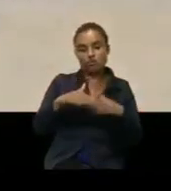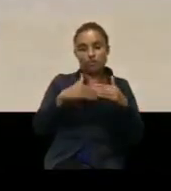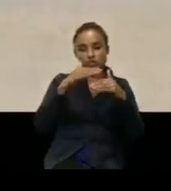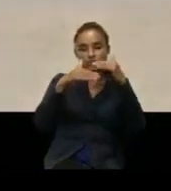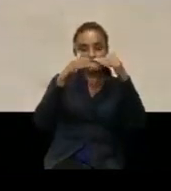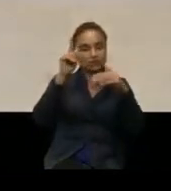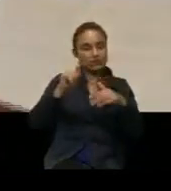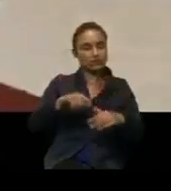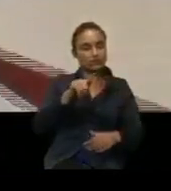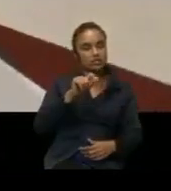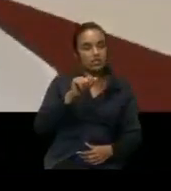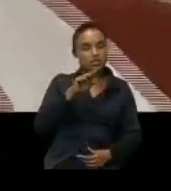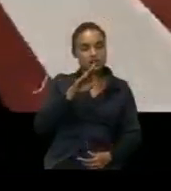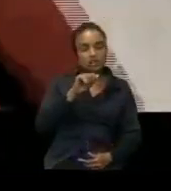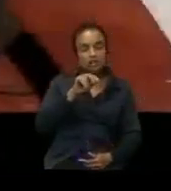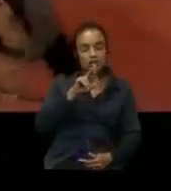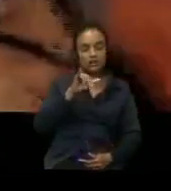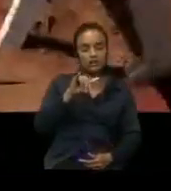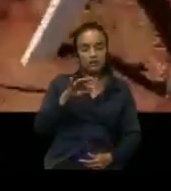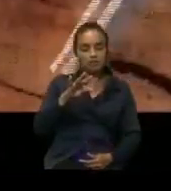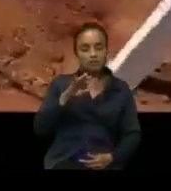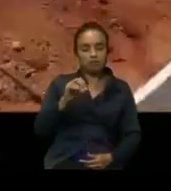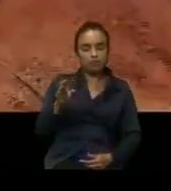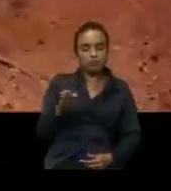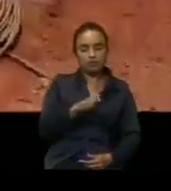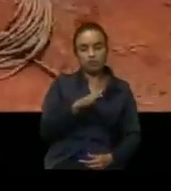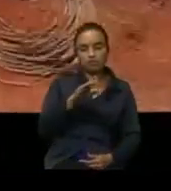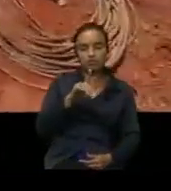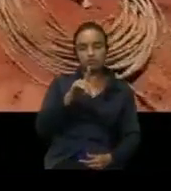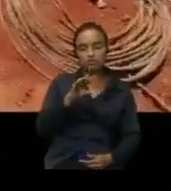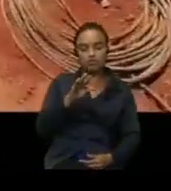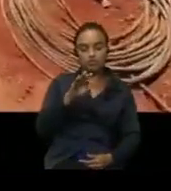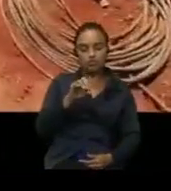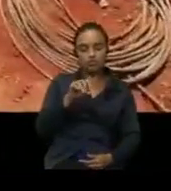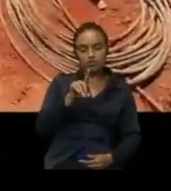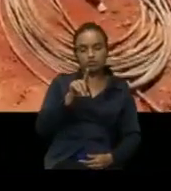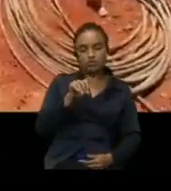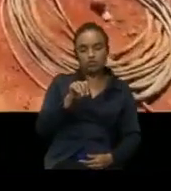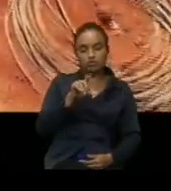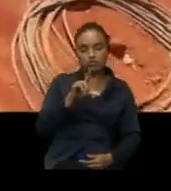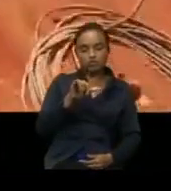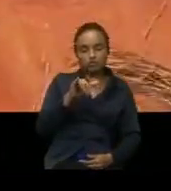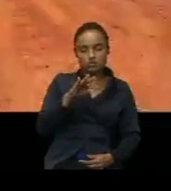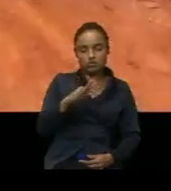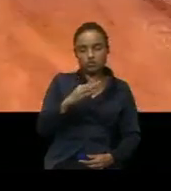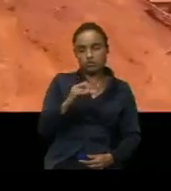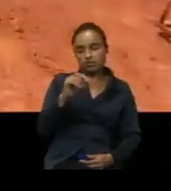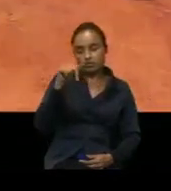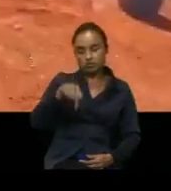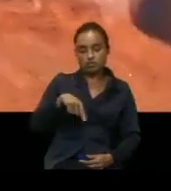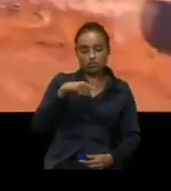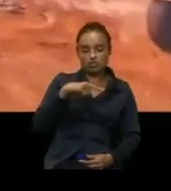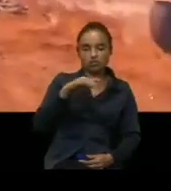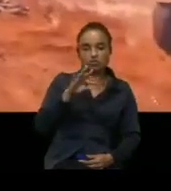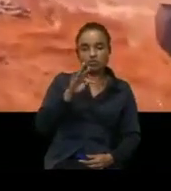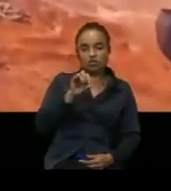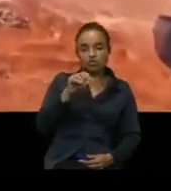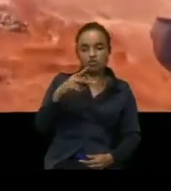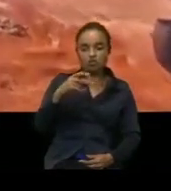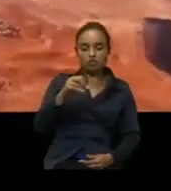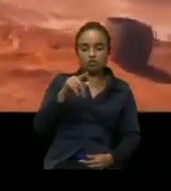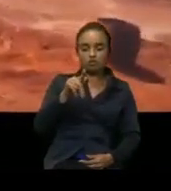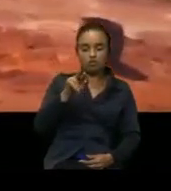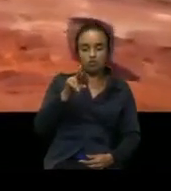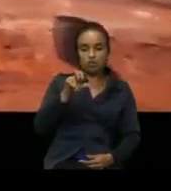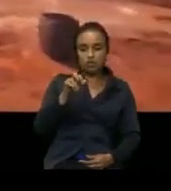feito por um teodolito, né? Então, marcação dos pilares. O topógrafo fez a marcação, identificou o